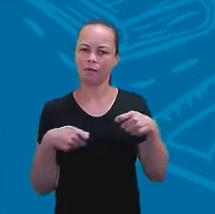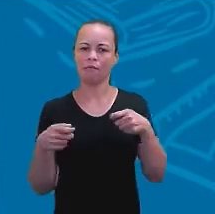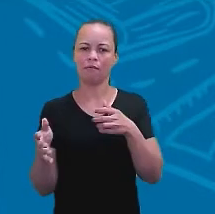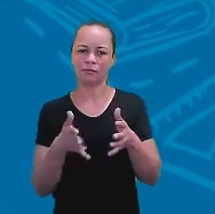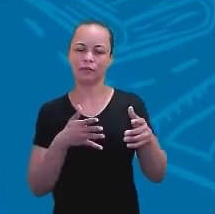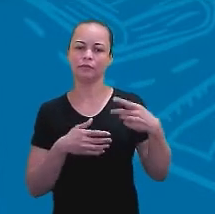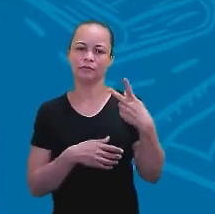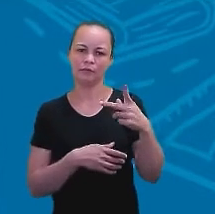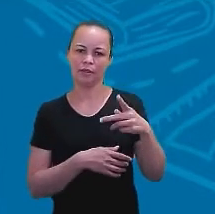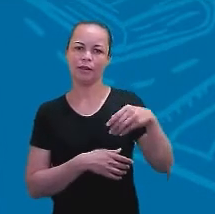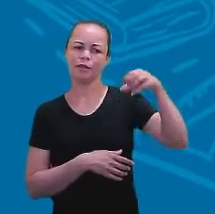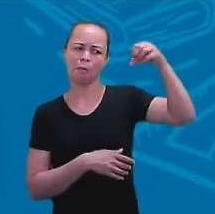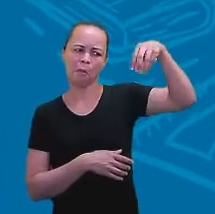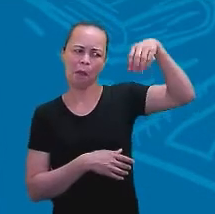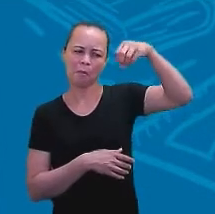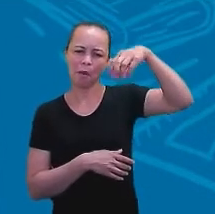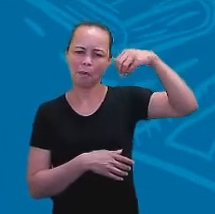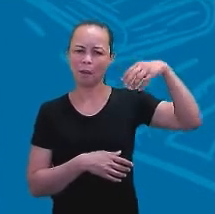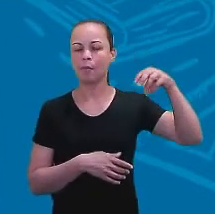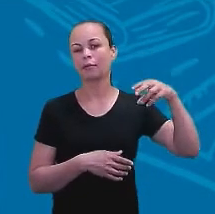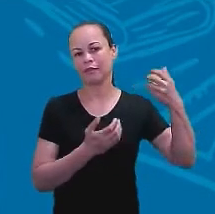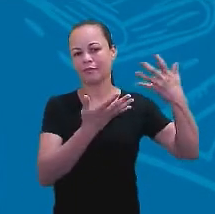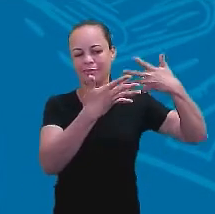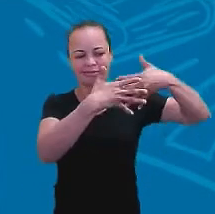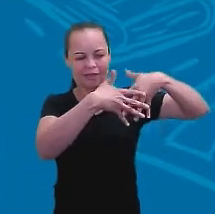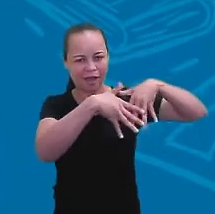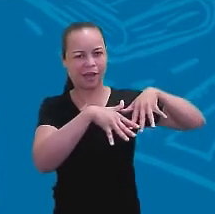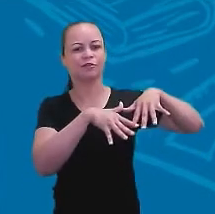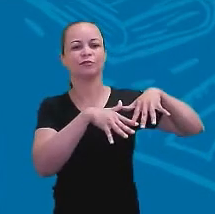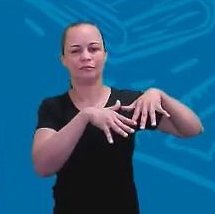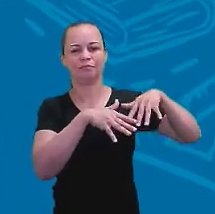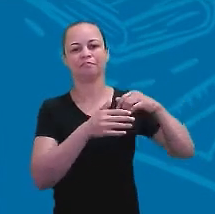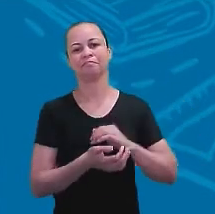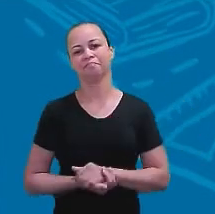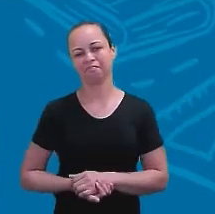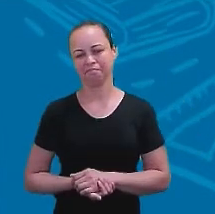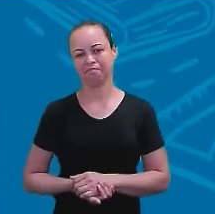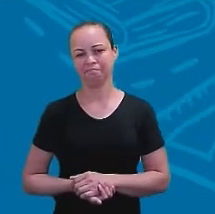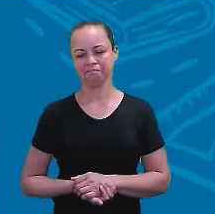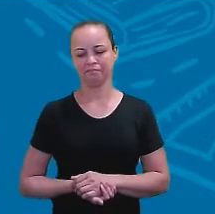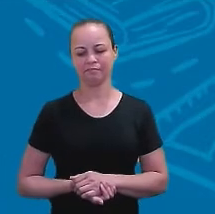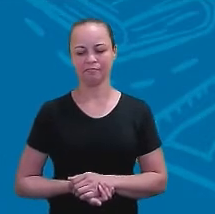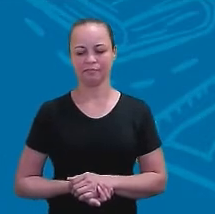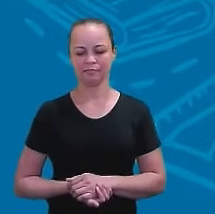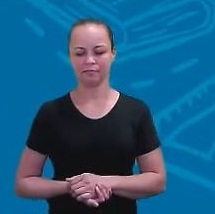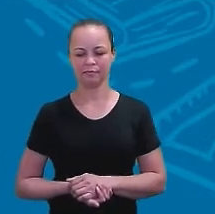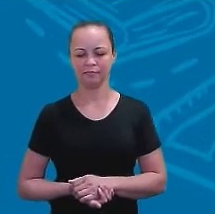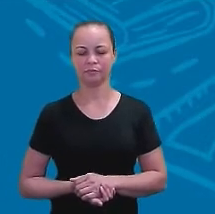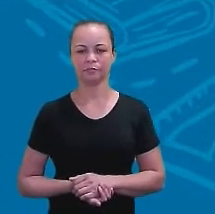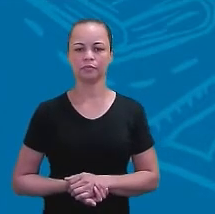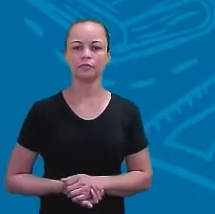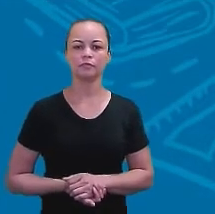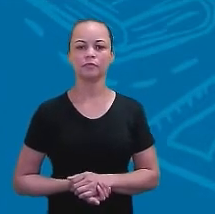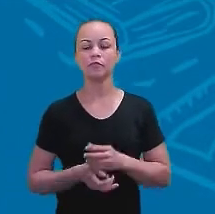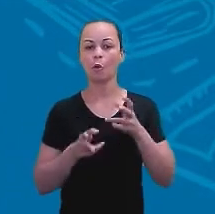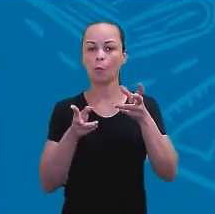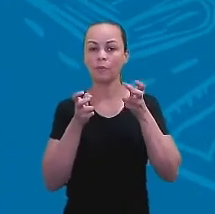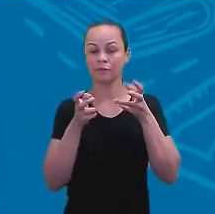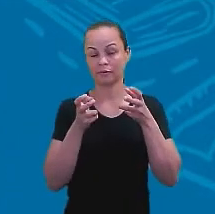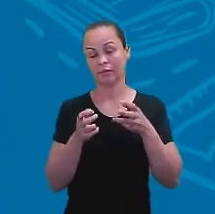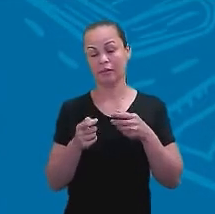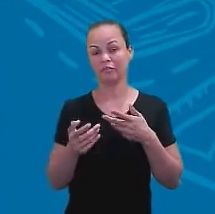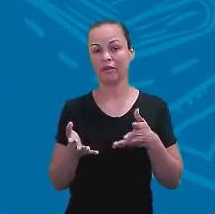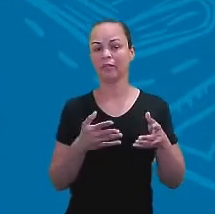ter essa iluminação, obviamente, ela é natural, tá ok? Então, a gente observa que